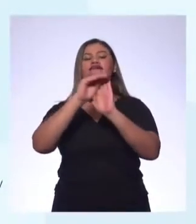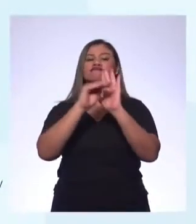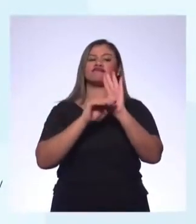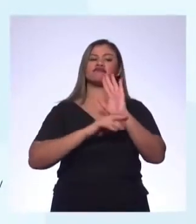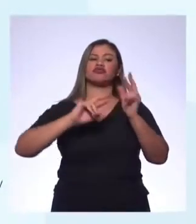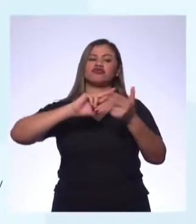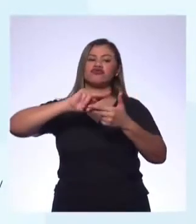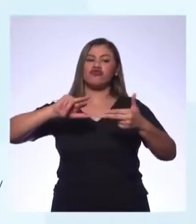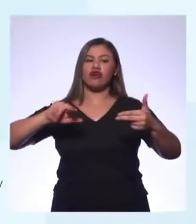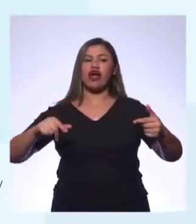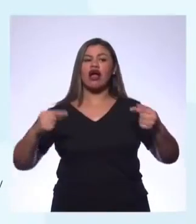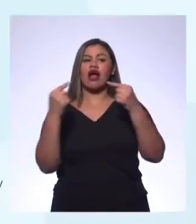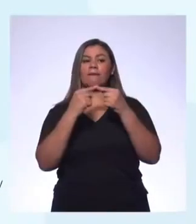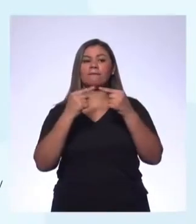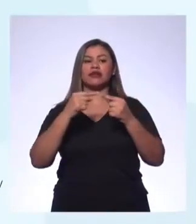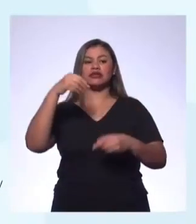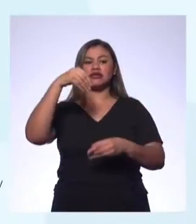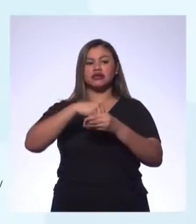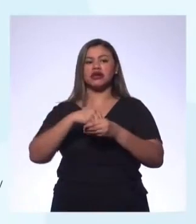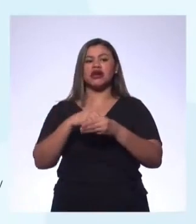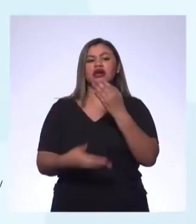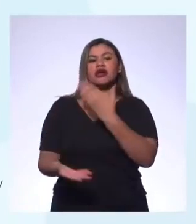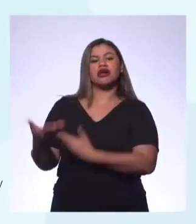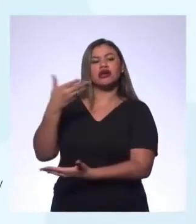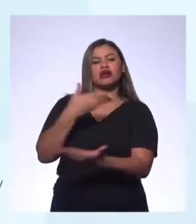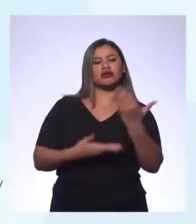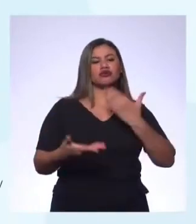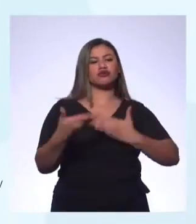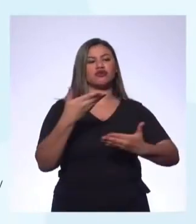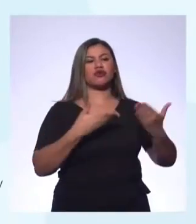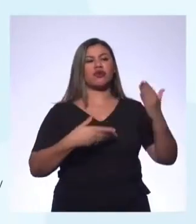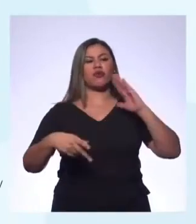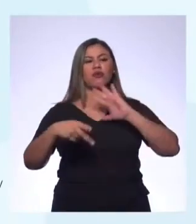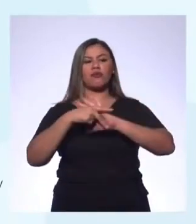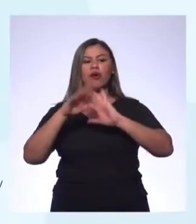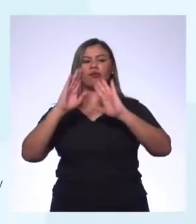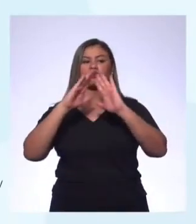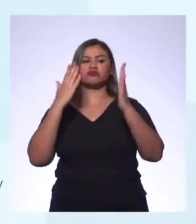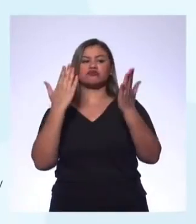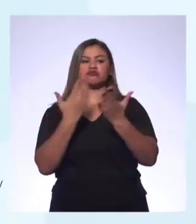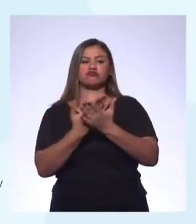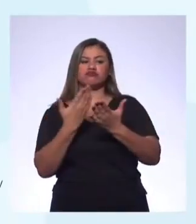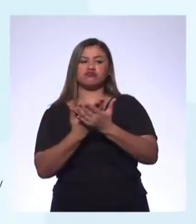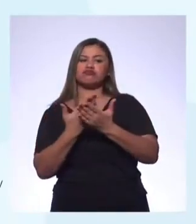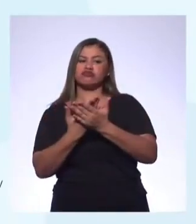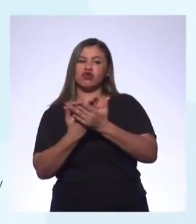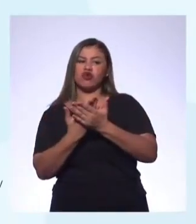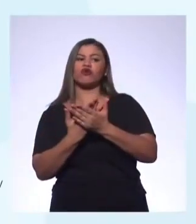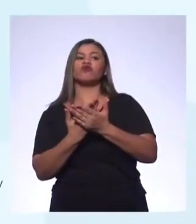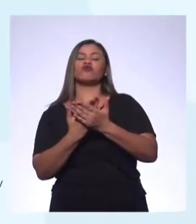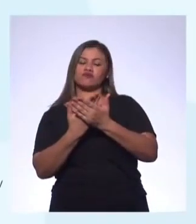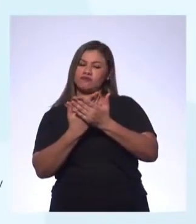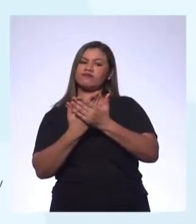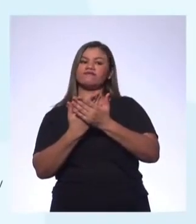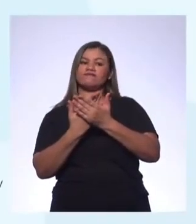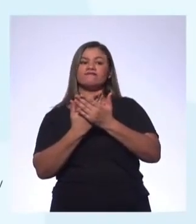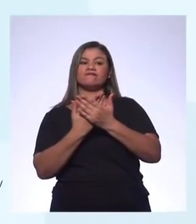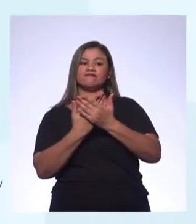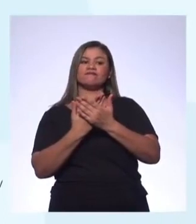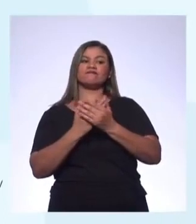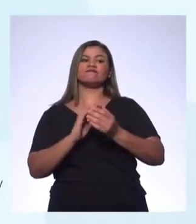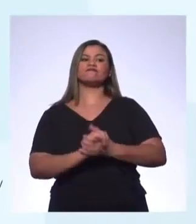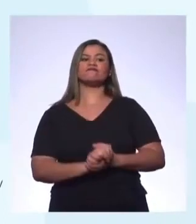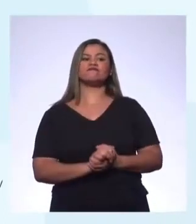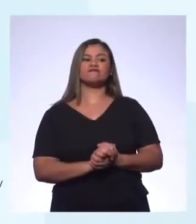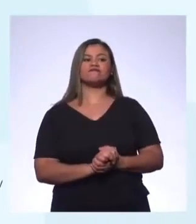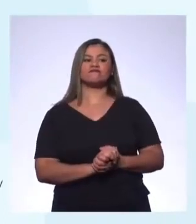os procedimentos necessários para o funcionamento eficiente e eficaz da estrutura organizacional